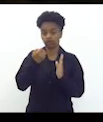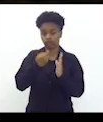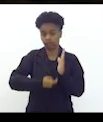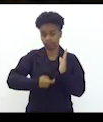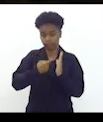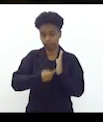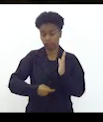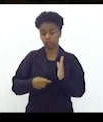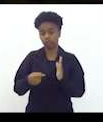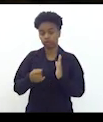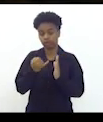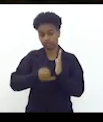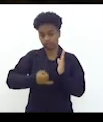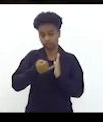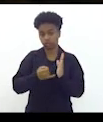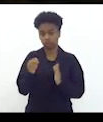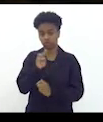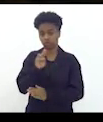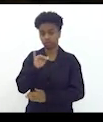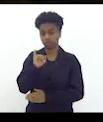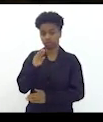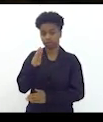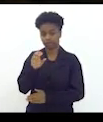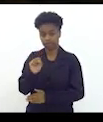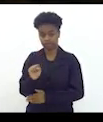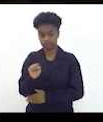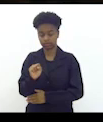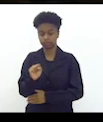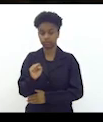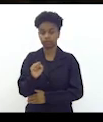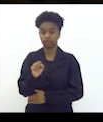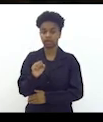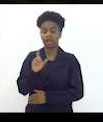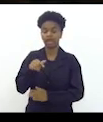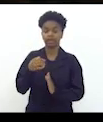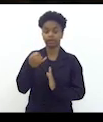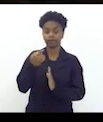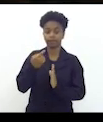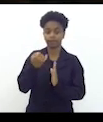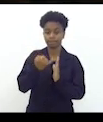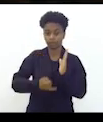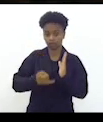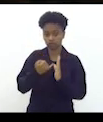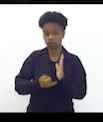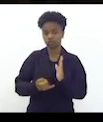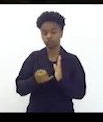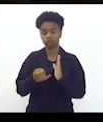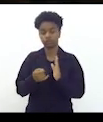chamado IBS, Imposto sobre Bens e Serviços.